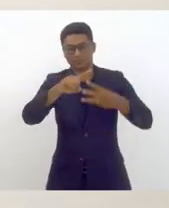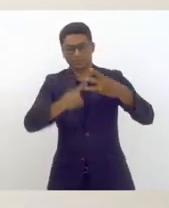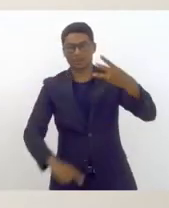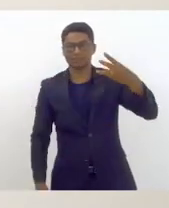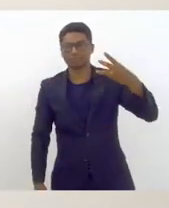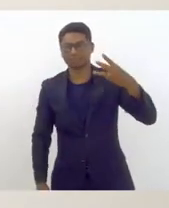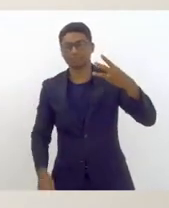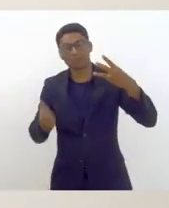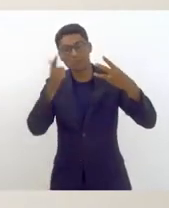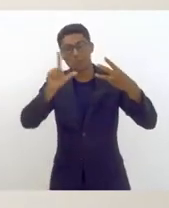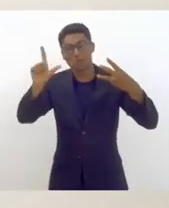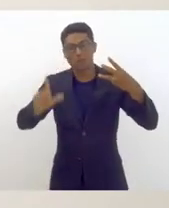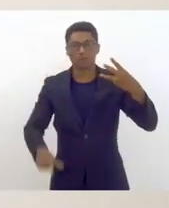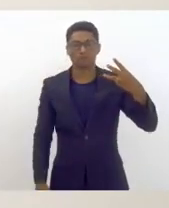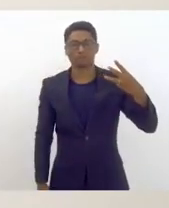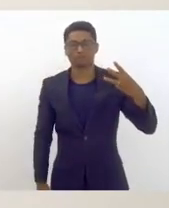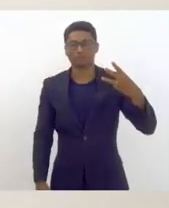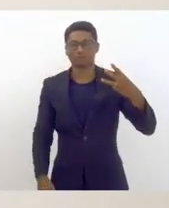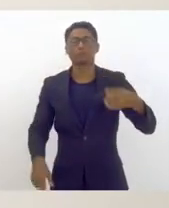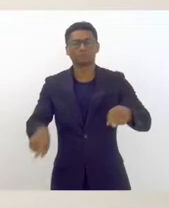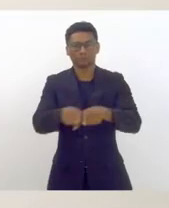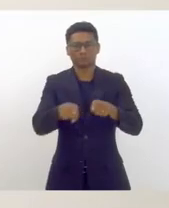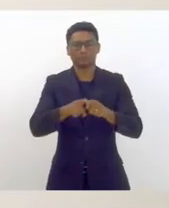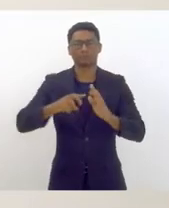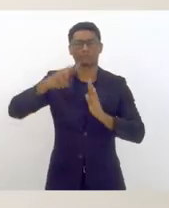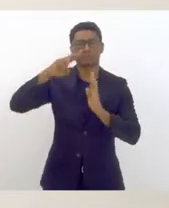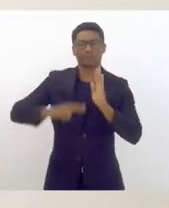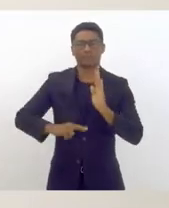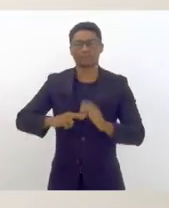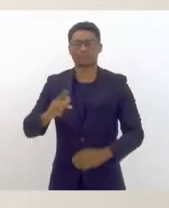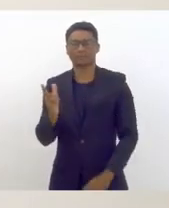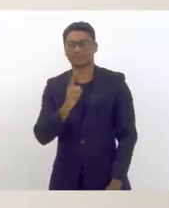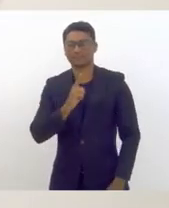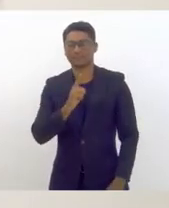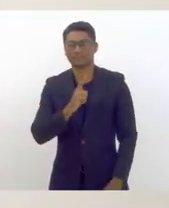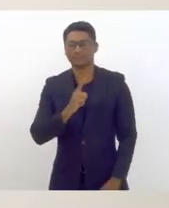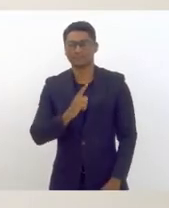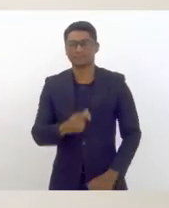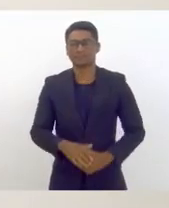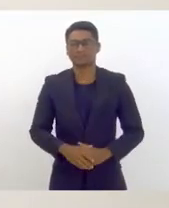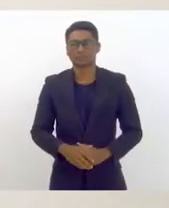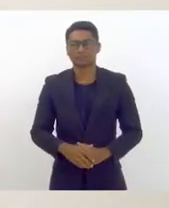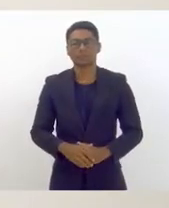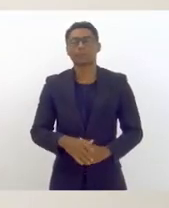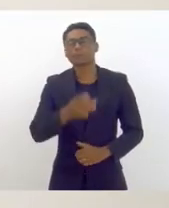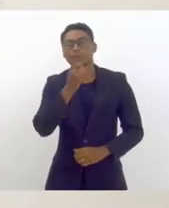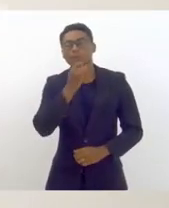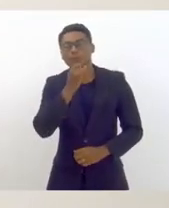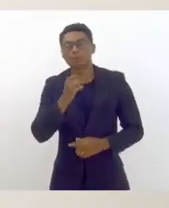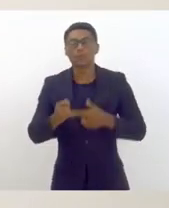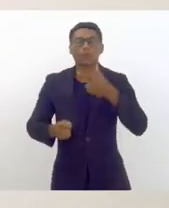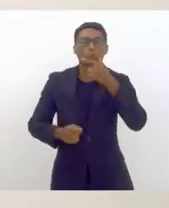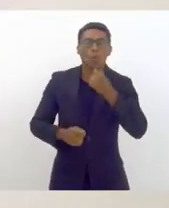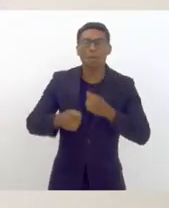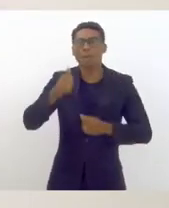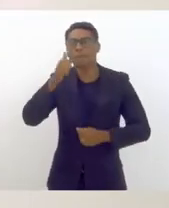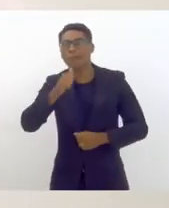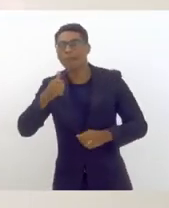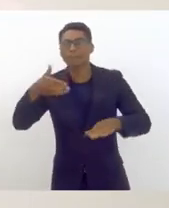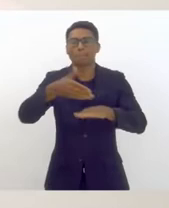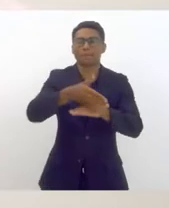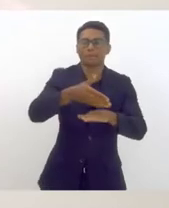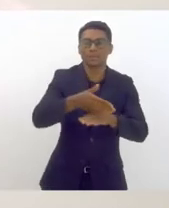tem ainda no nosso relatório, né, quer dizer, aqui a participação por sexo, temos a participação por